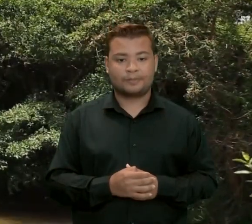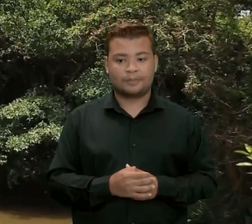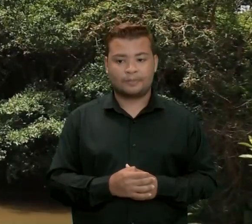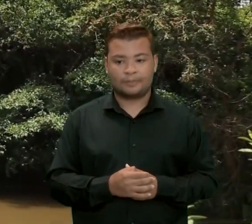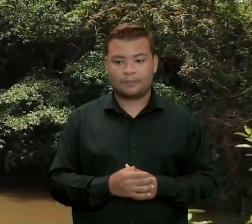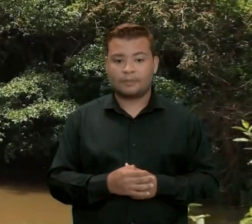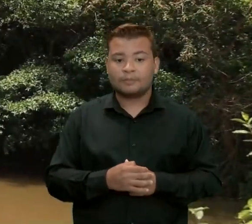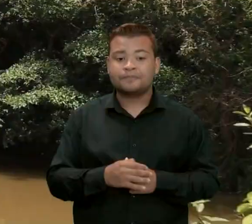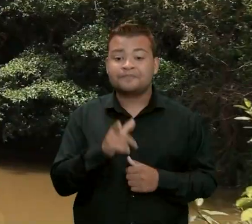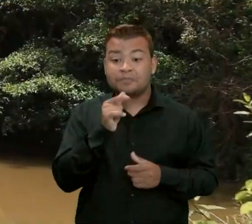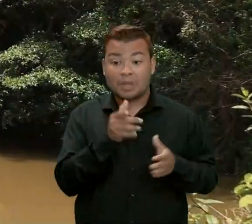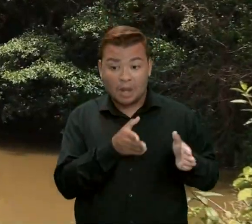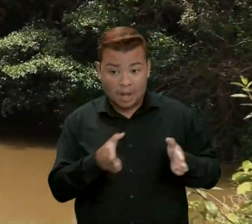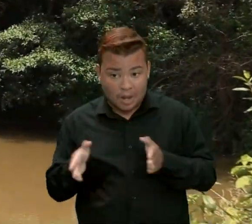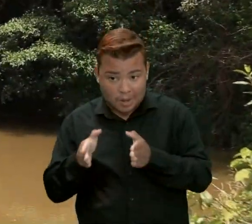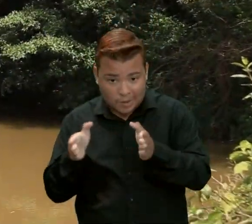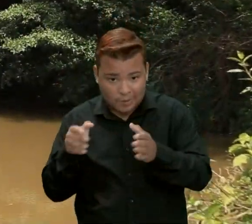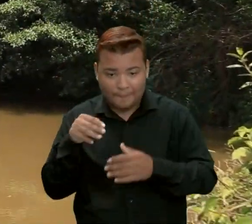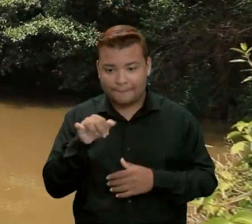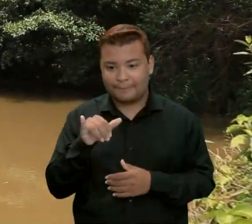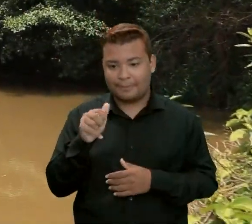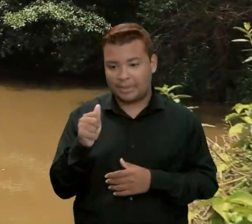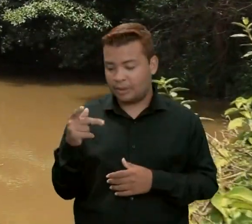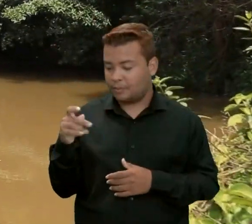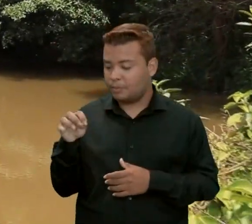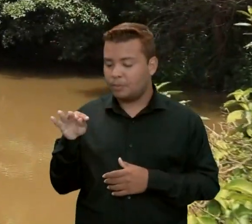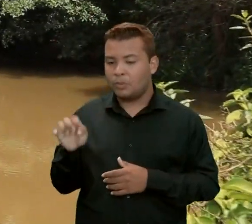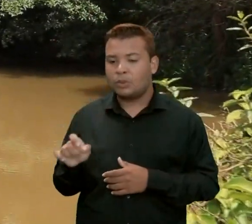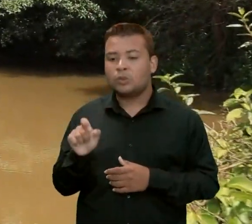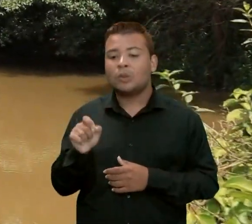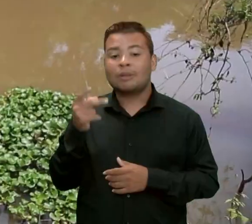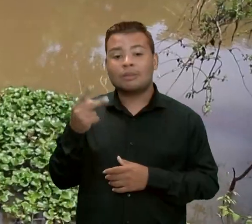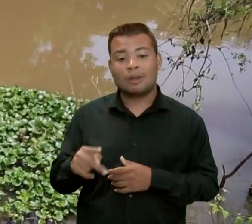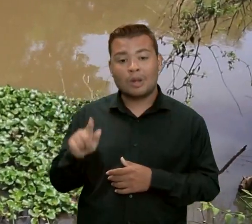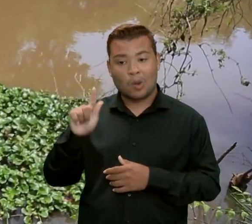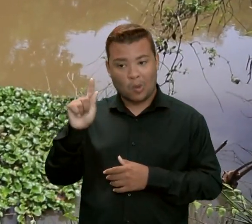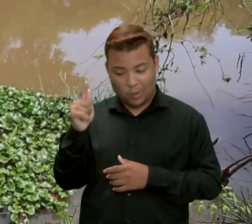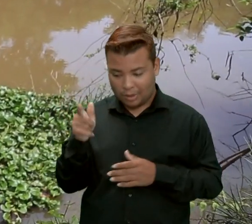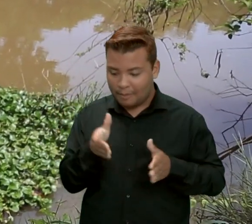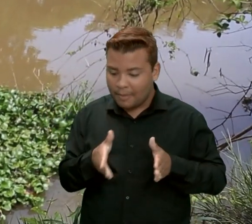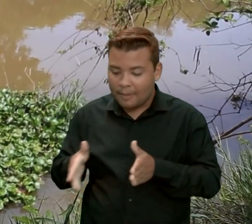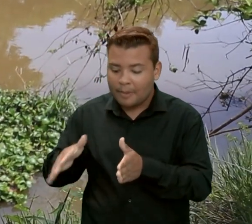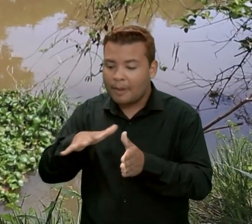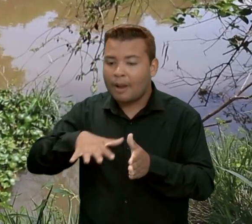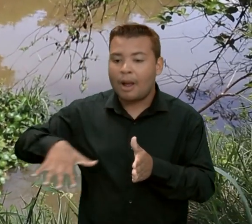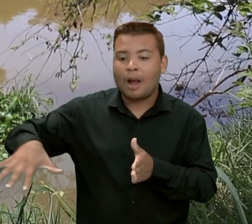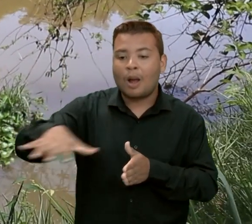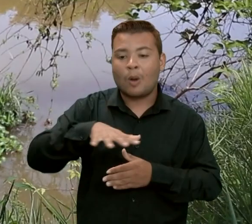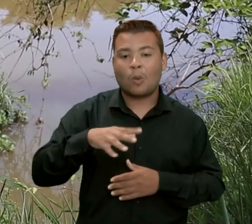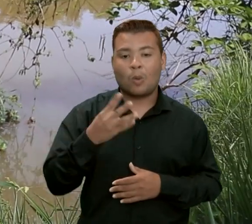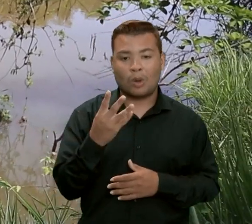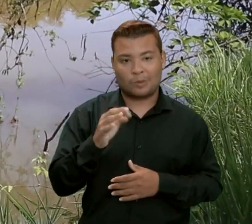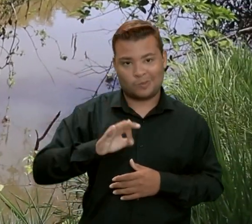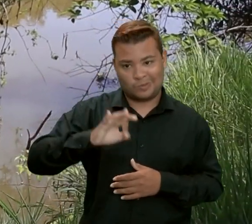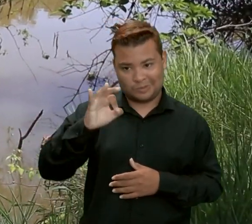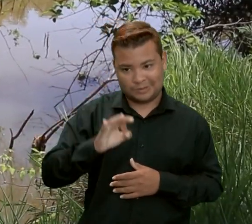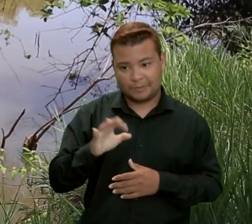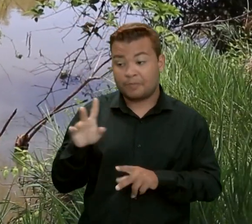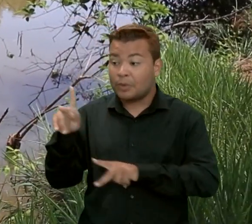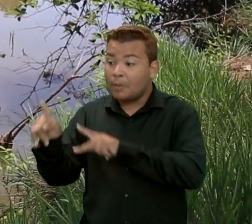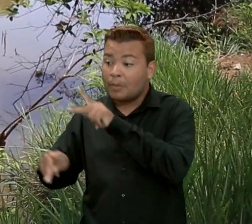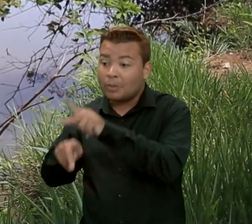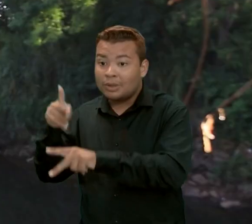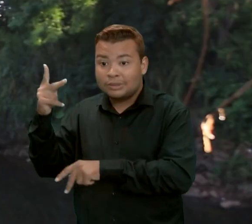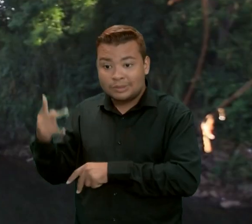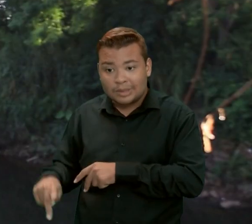O Rio Meia Ponte ocupa só 4% do território goiano, mas fornece água para 40% da população